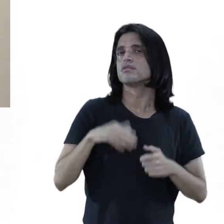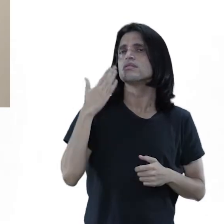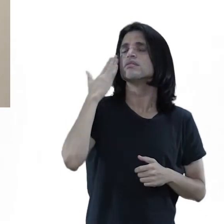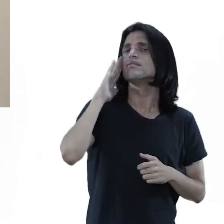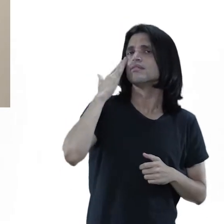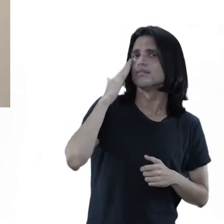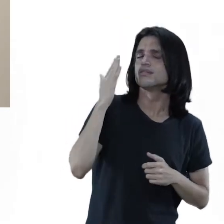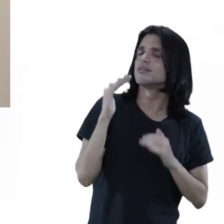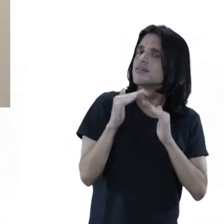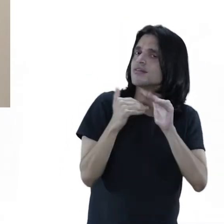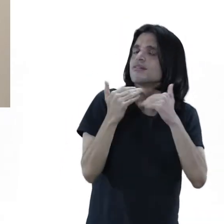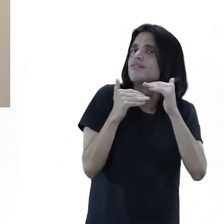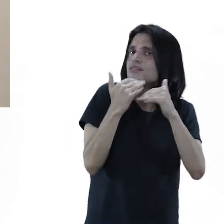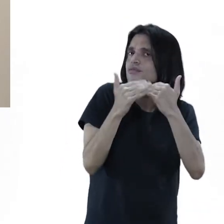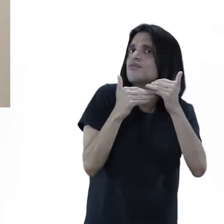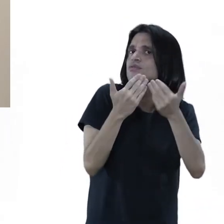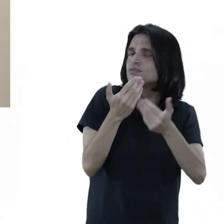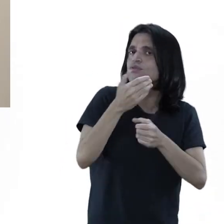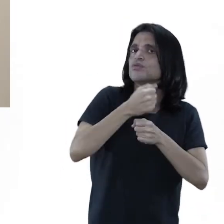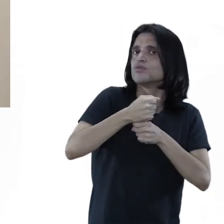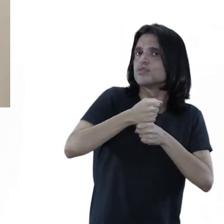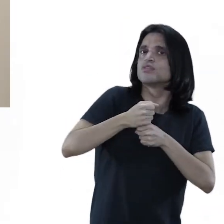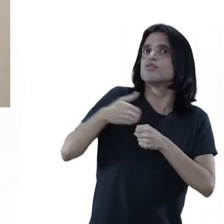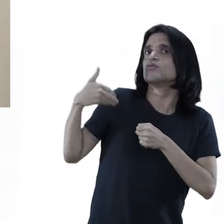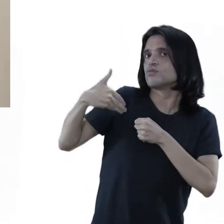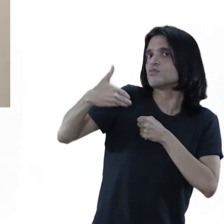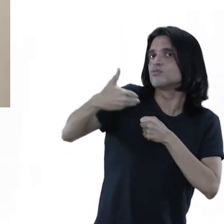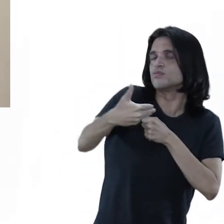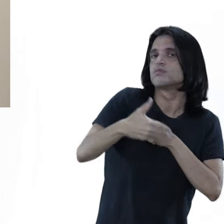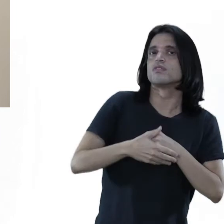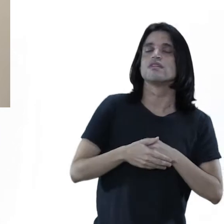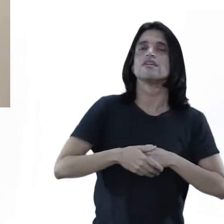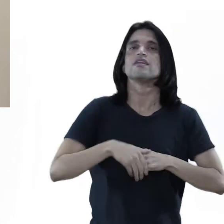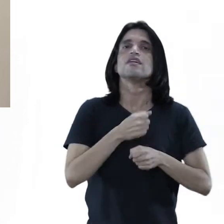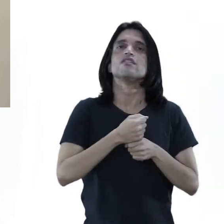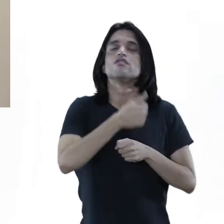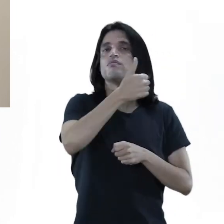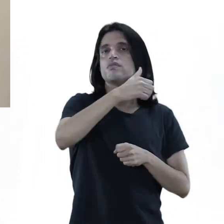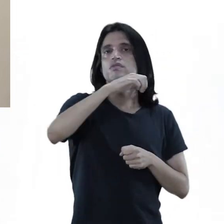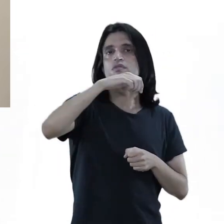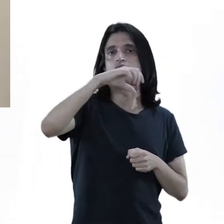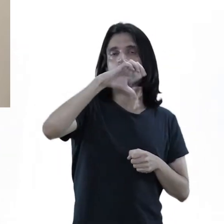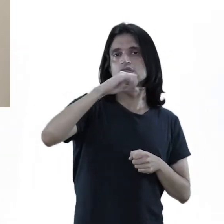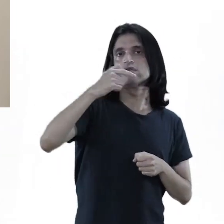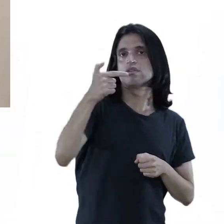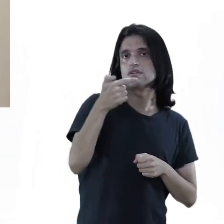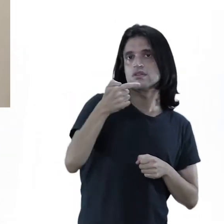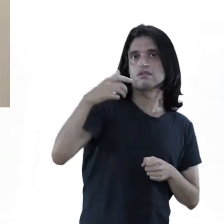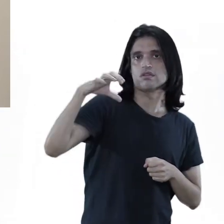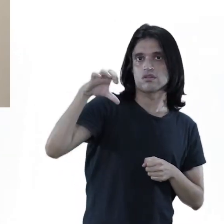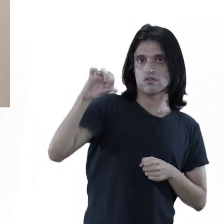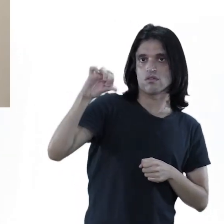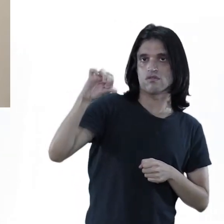dessa evolução nos últimos anos da economia chinesa. Em 1979, o governo